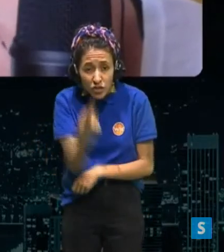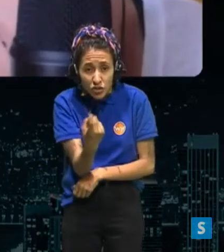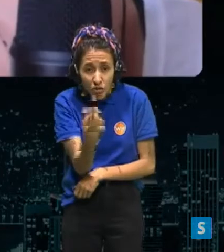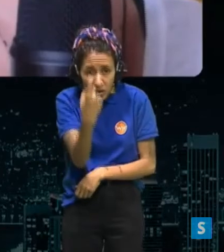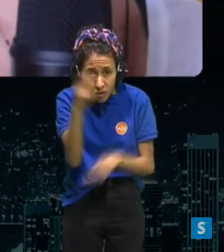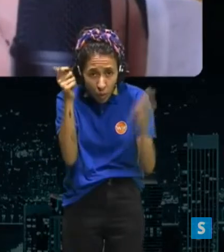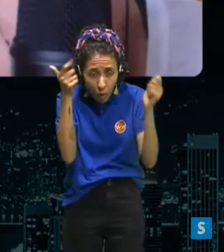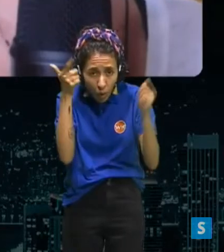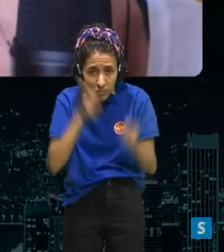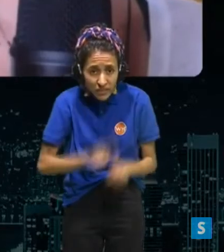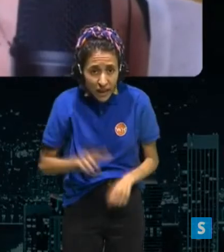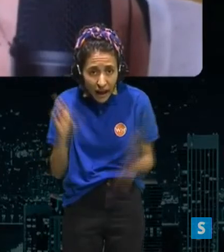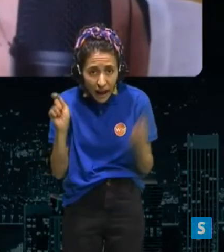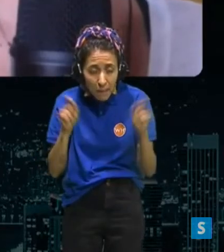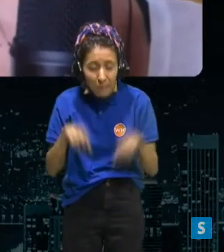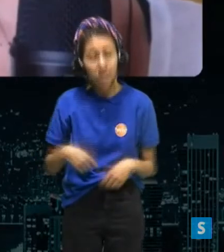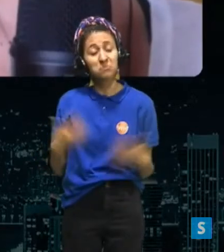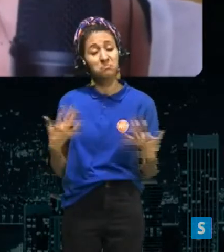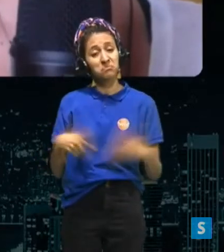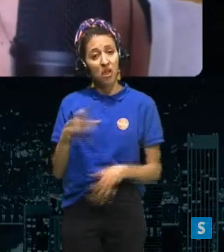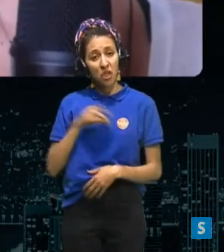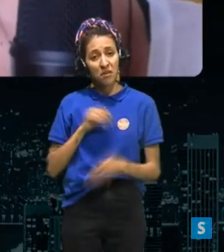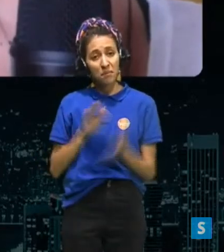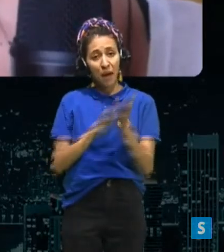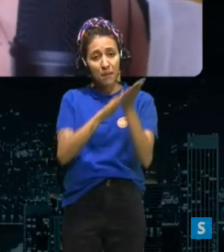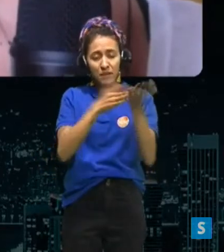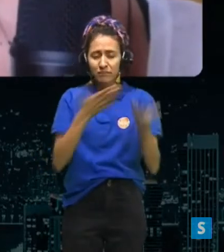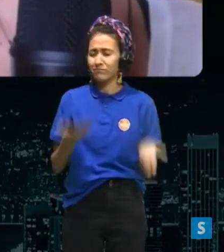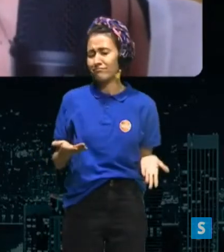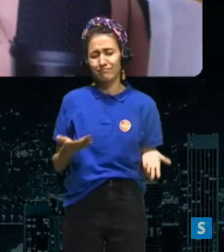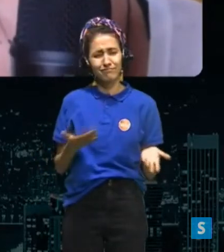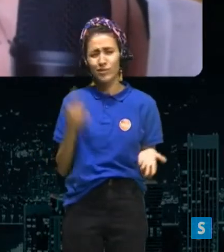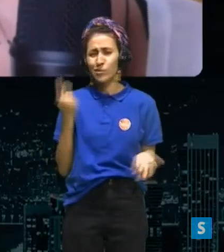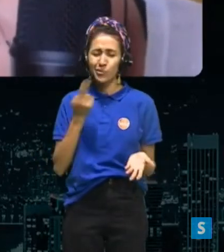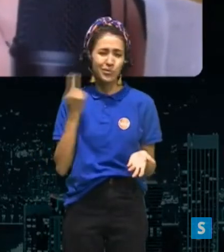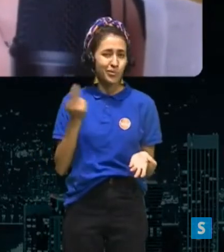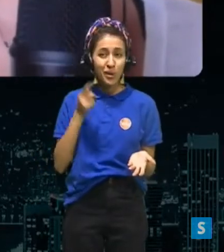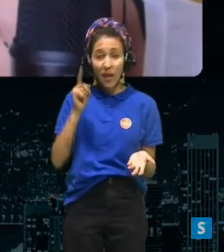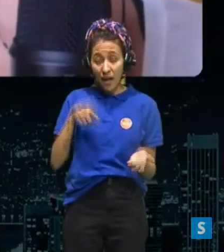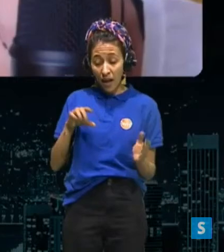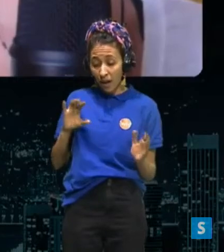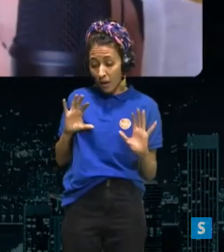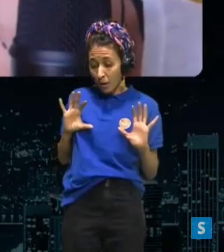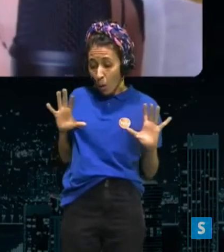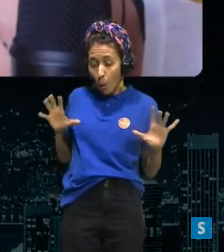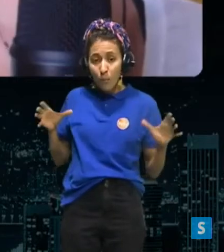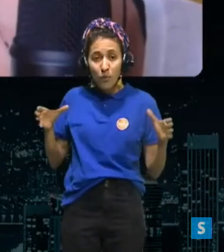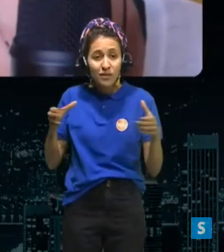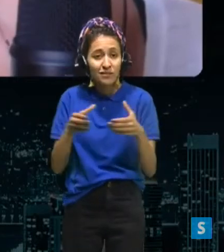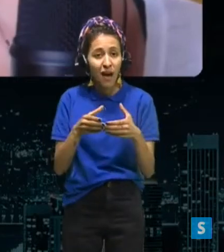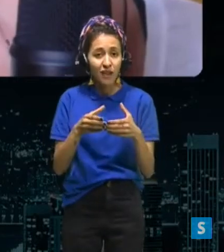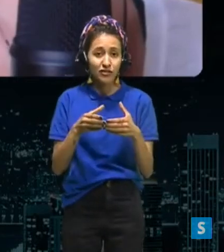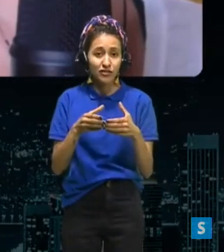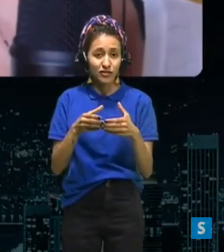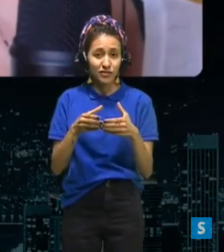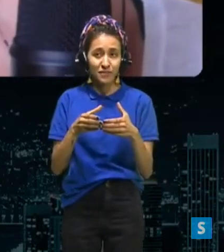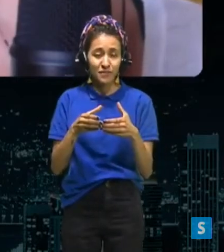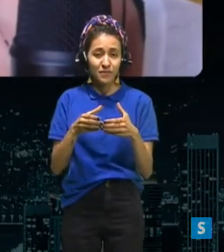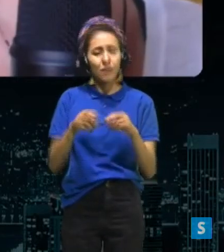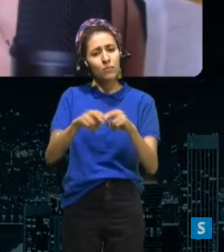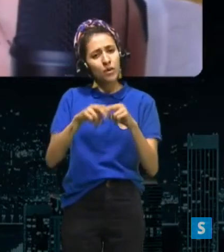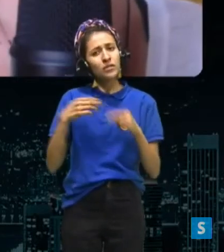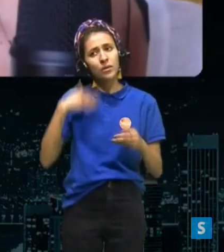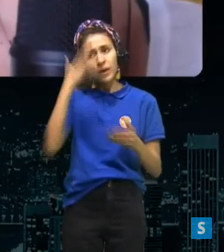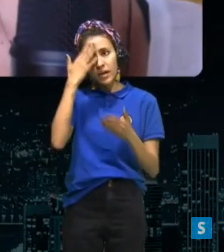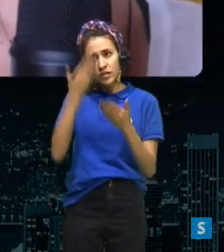sozinho você vai mudar o mundo a gente tem que fazer em colaboração uns com os outros por isso que a comunidade a família tão